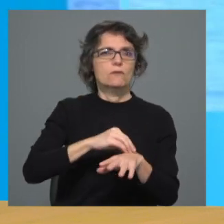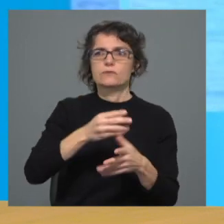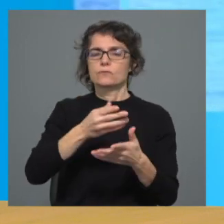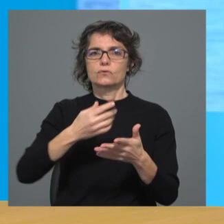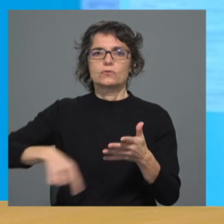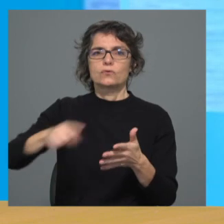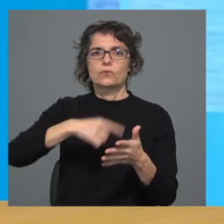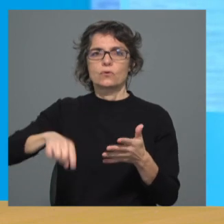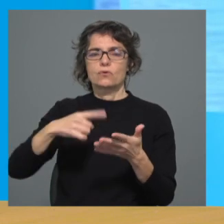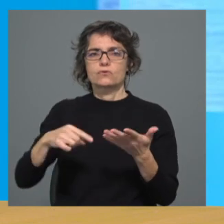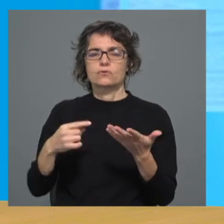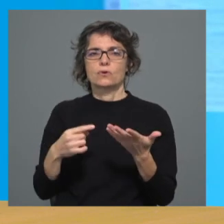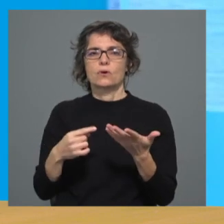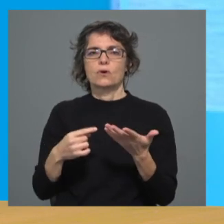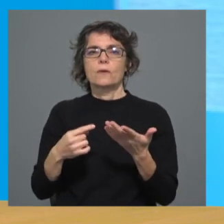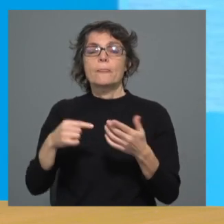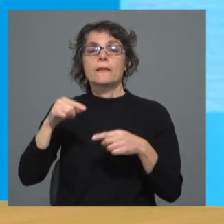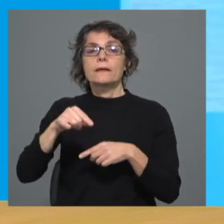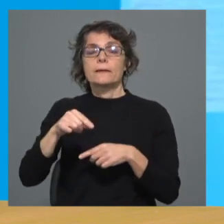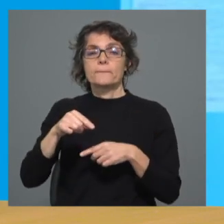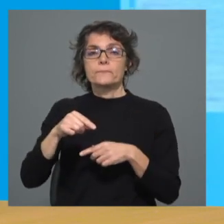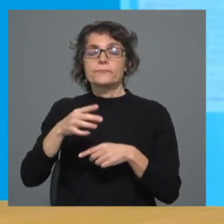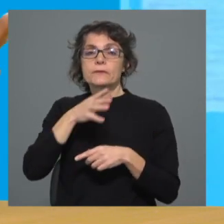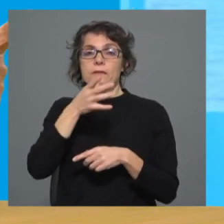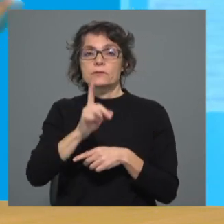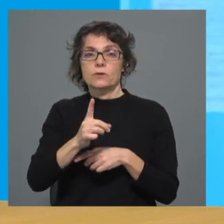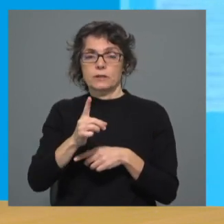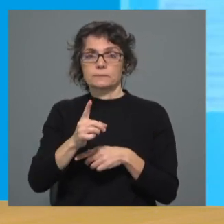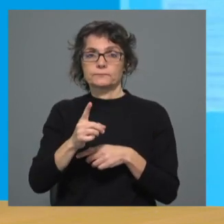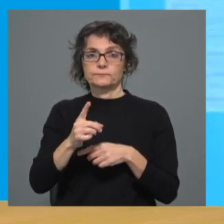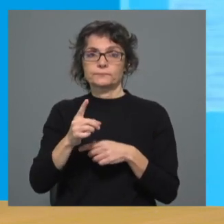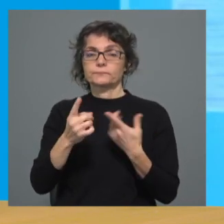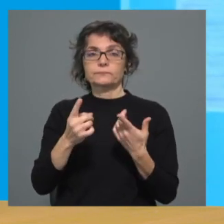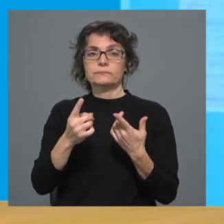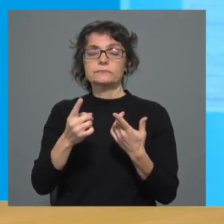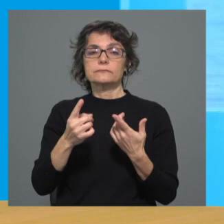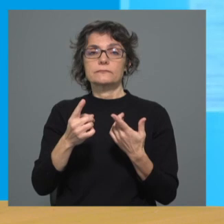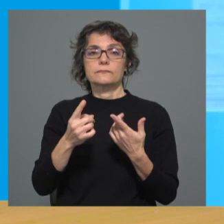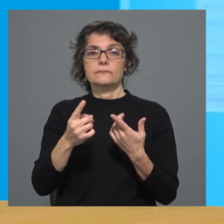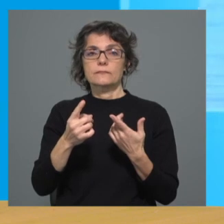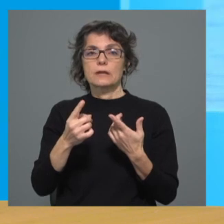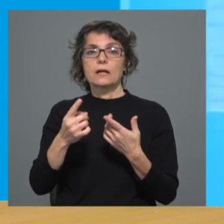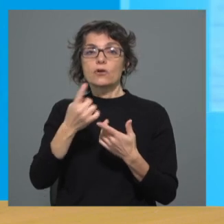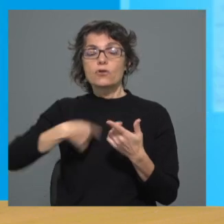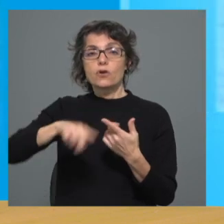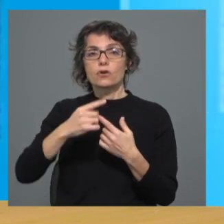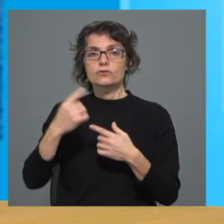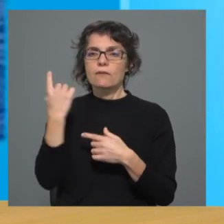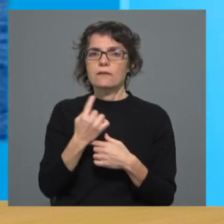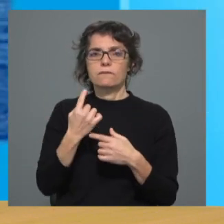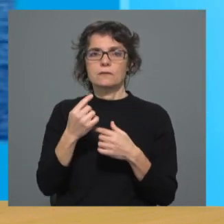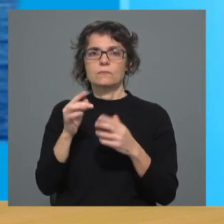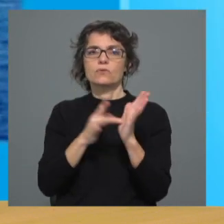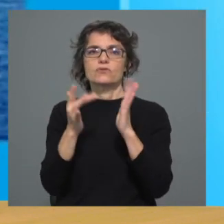aquele mesmo que recebemos, e coloca isto sobre uma dinâmica que também é muito bonita, que é a dinâmica do caminhar, do seguir Jesus,